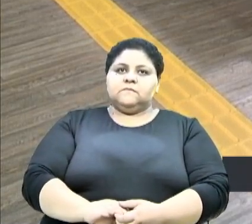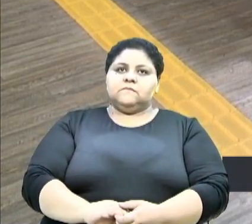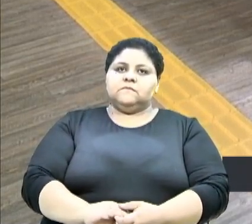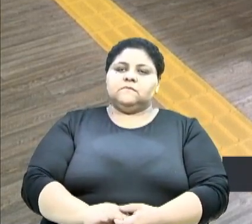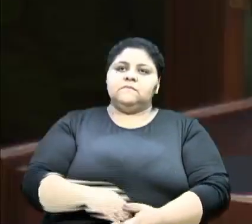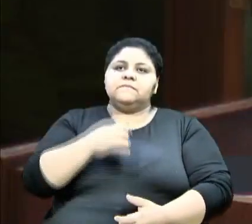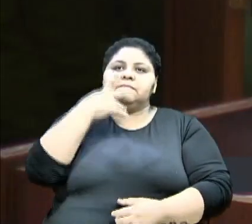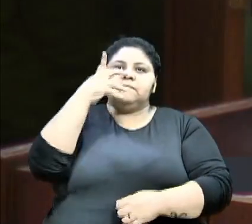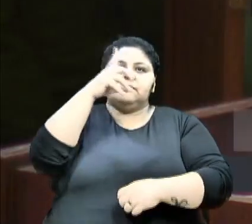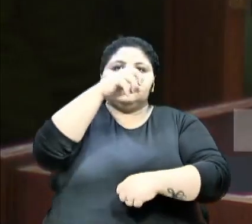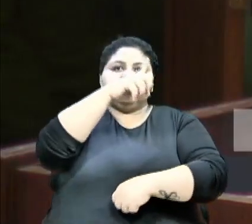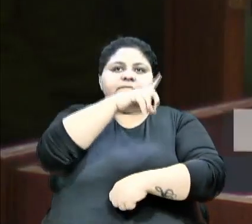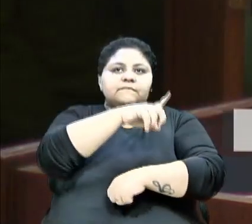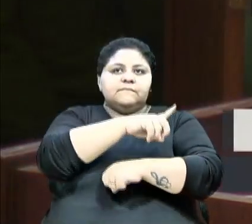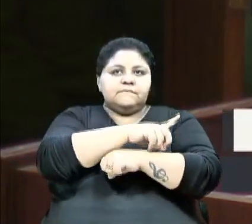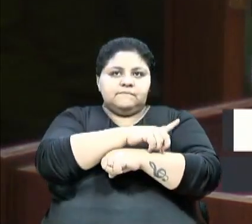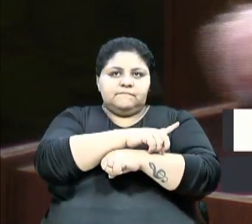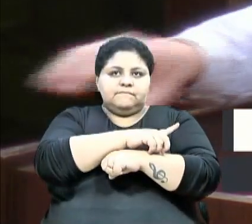Bom dia,